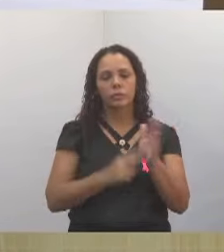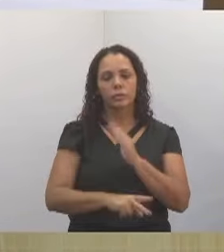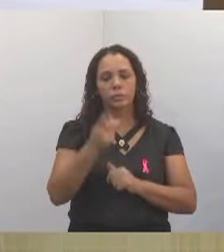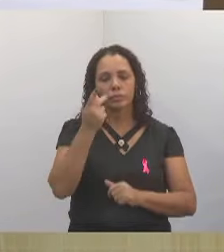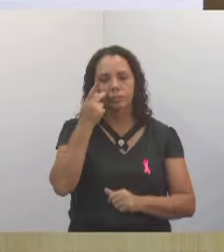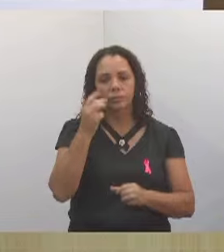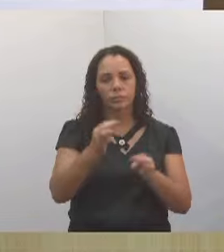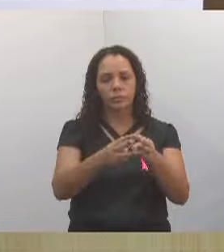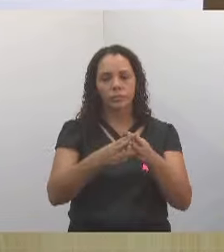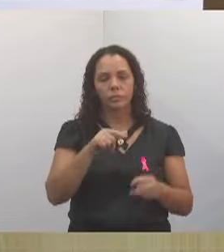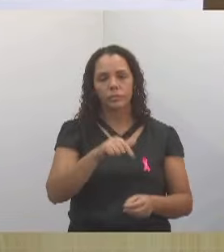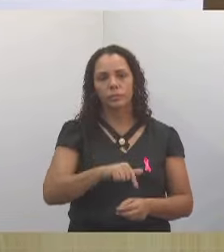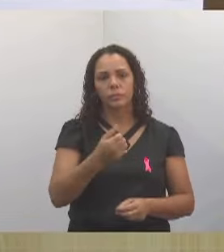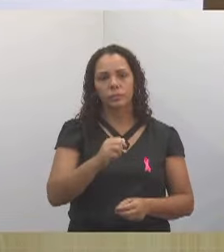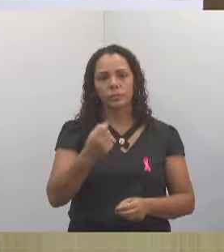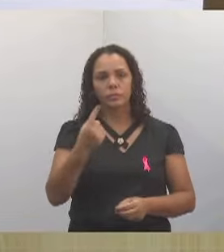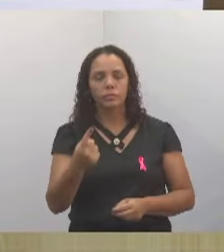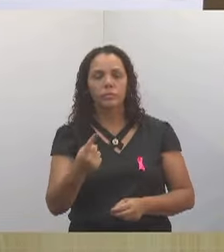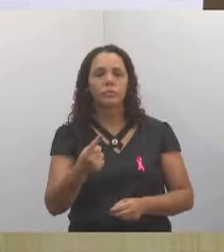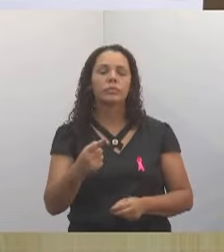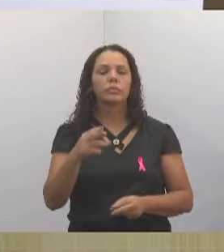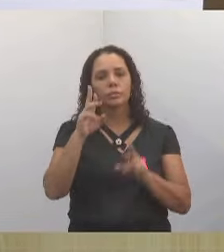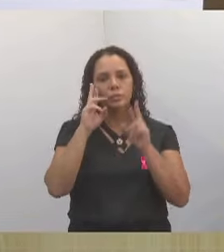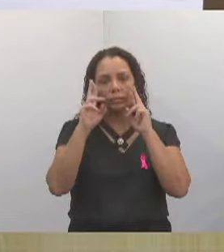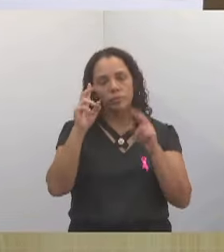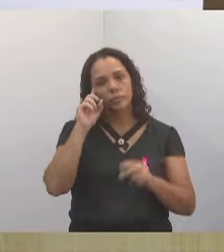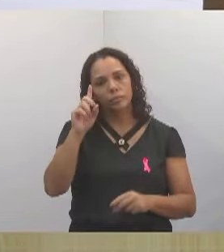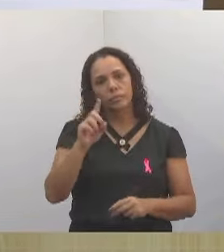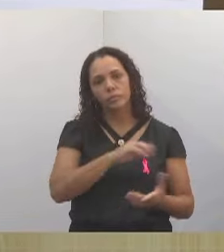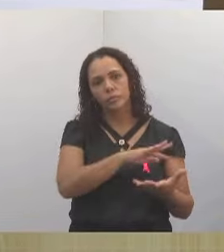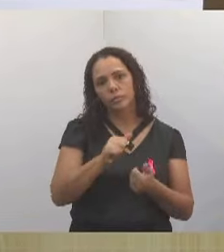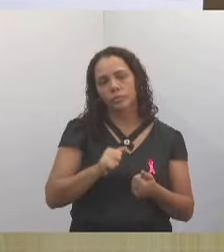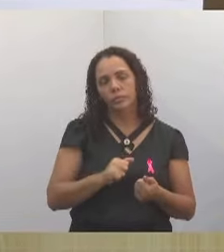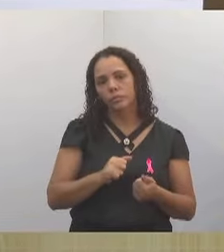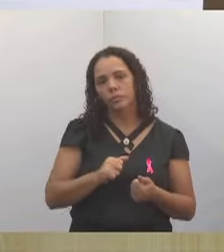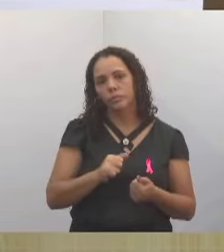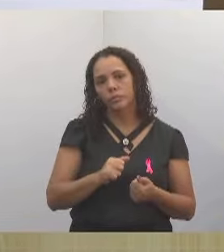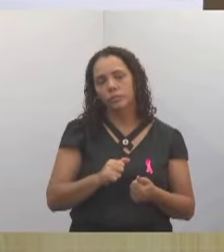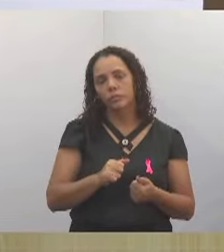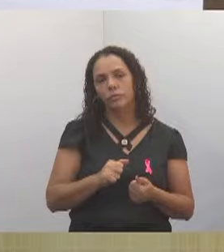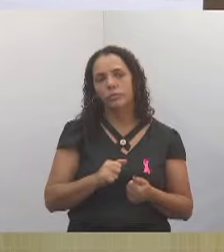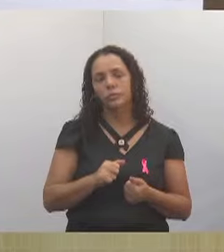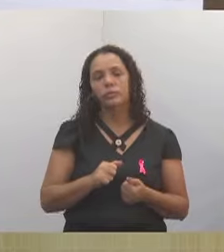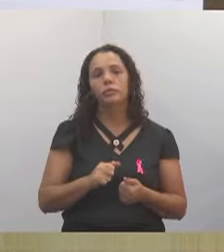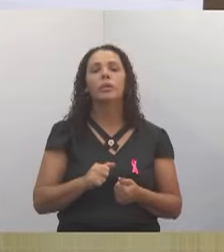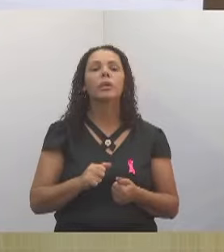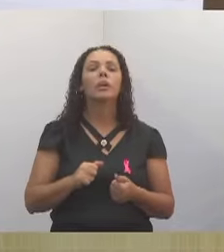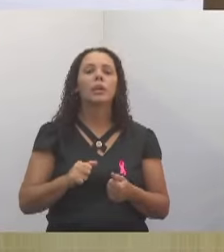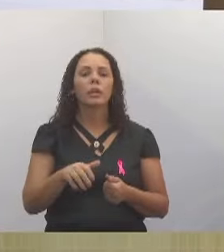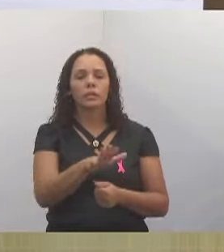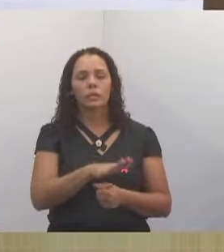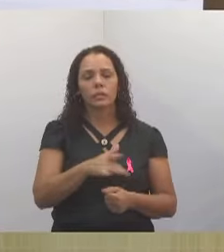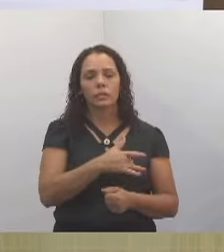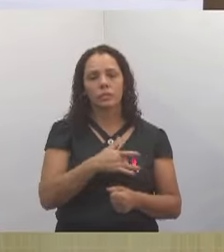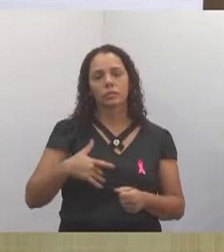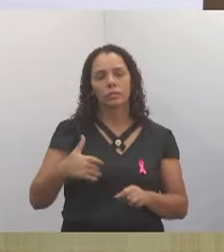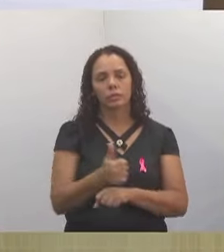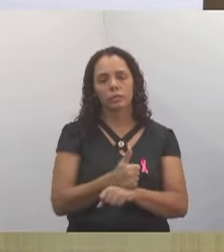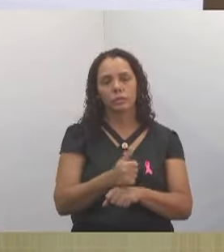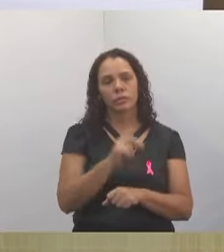Moção 781. Moção de reconhecimento pelo transcurso do Dia Nacional do Agente Comunitário de Saúde. 4 de outubro.